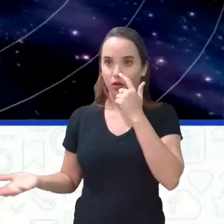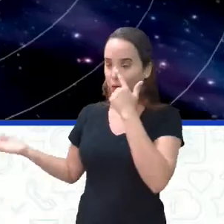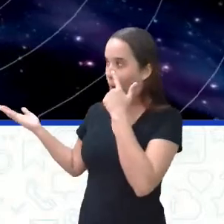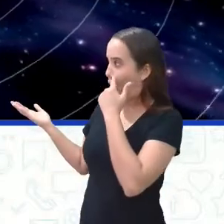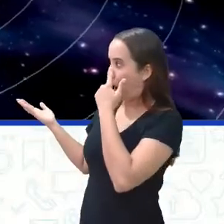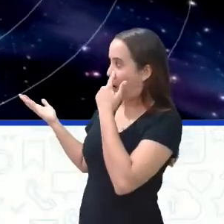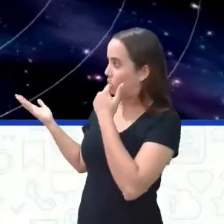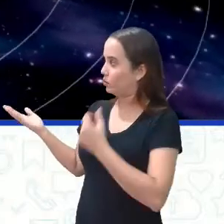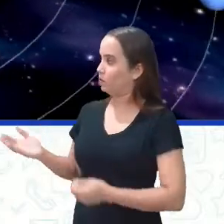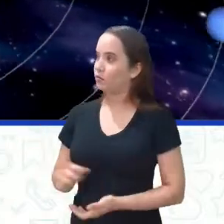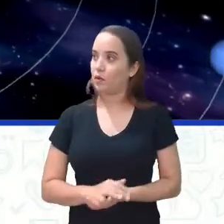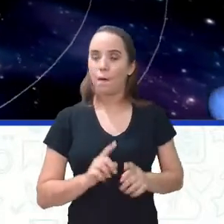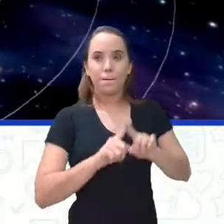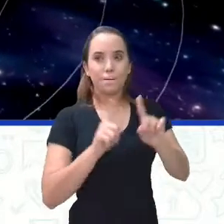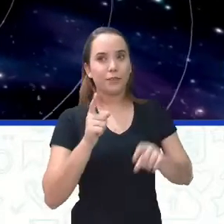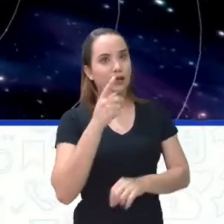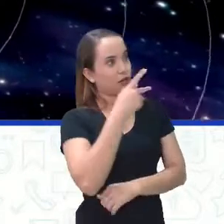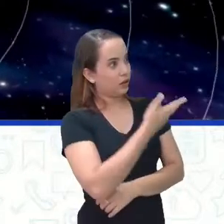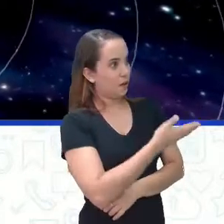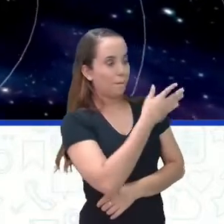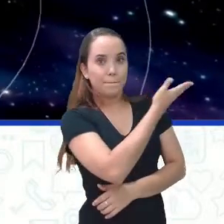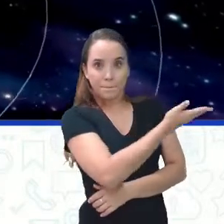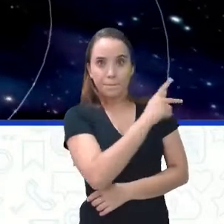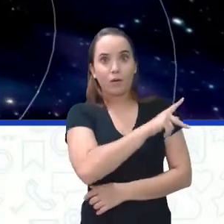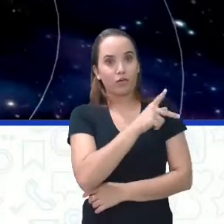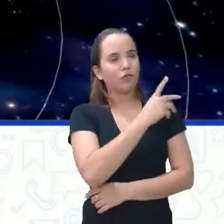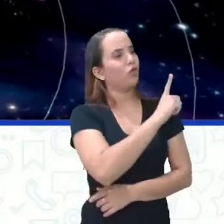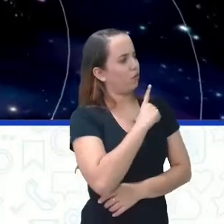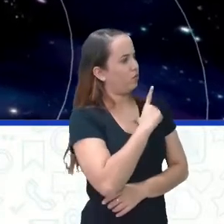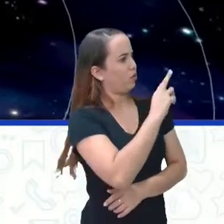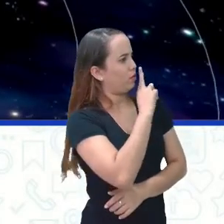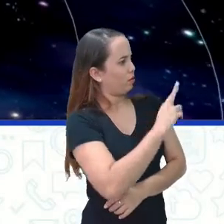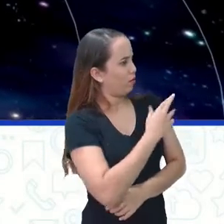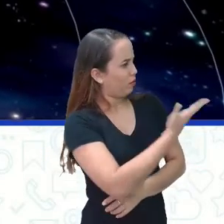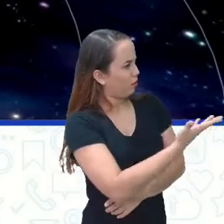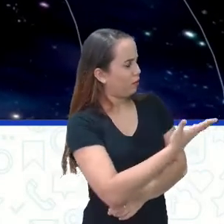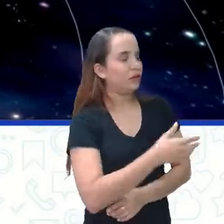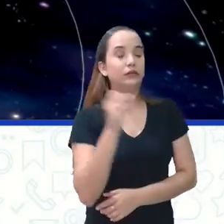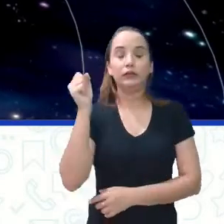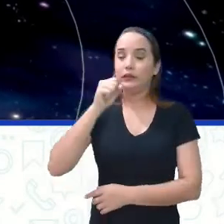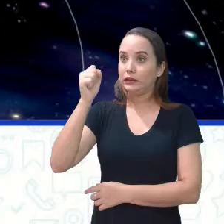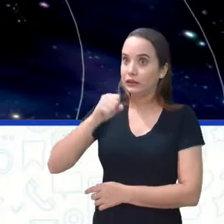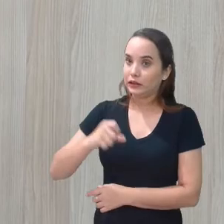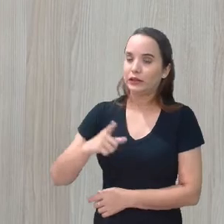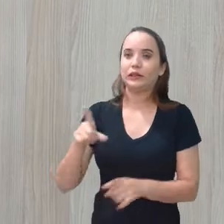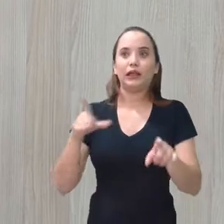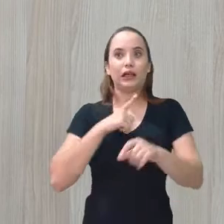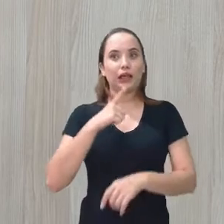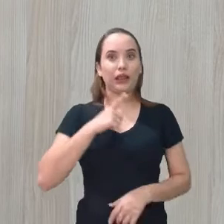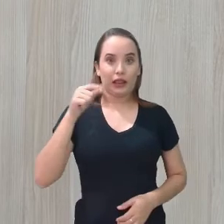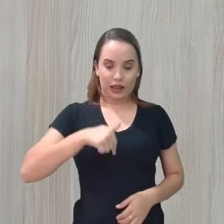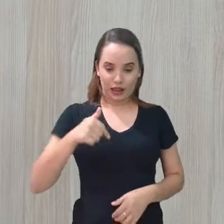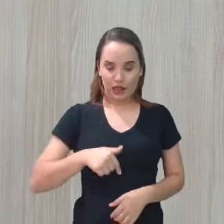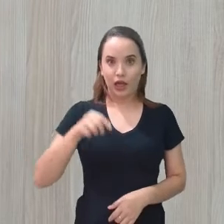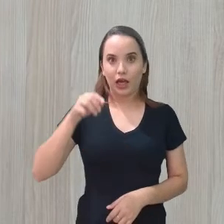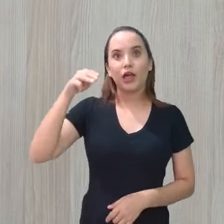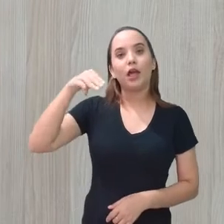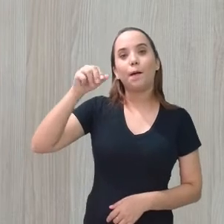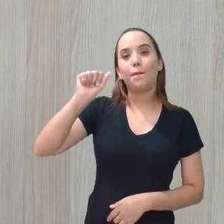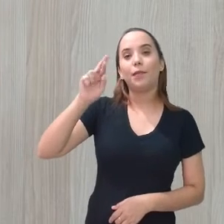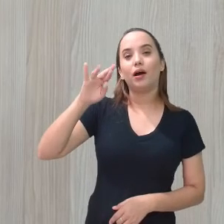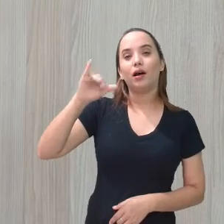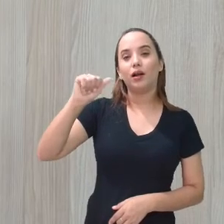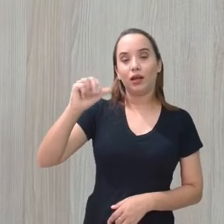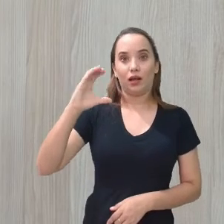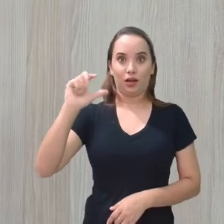revendo. Mas a professora Cláudia tem recadinho aí para a gente. Pode falar, professora Cláudia. Professora Isabel, nós estamos aqui com Maria Clara, que é a